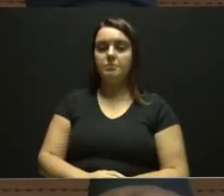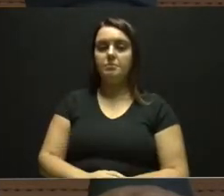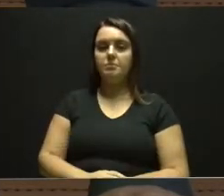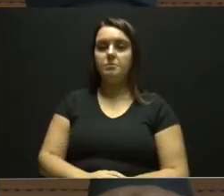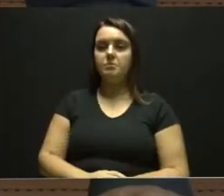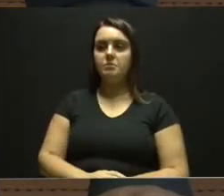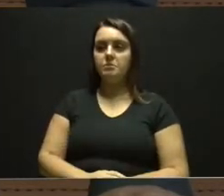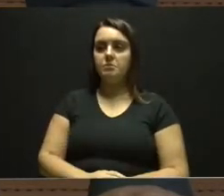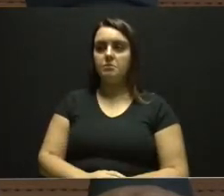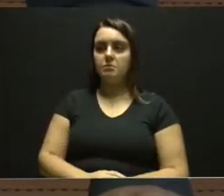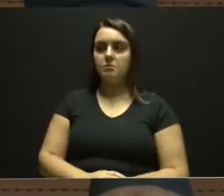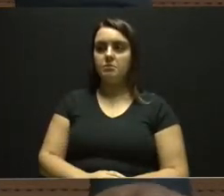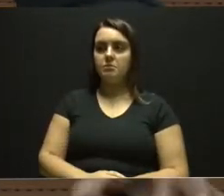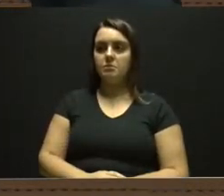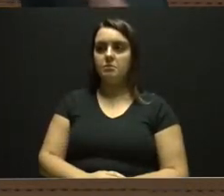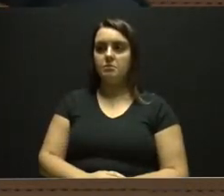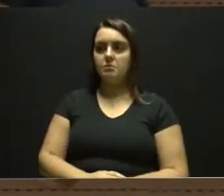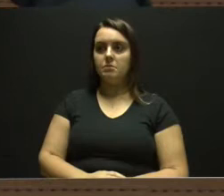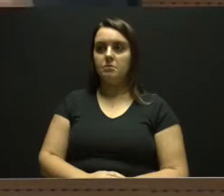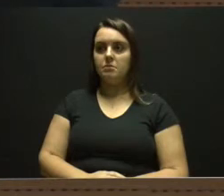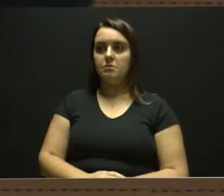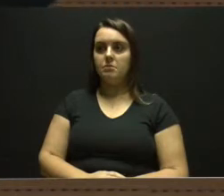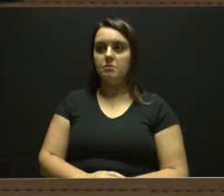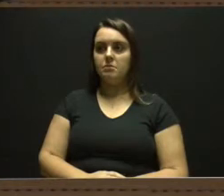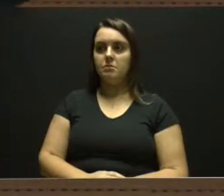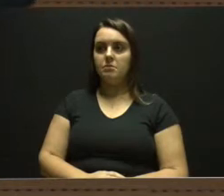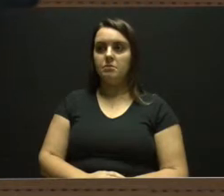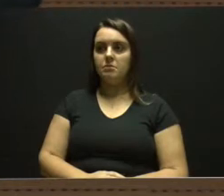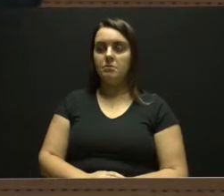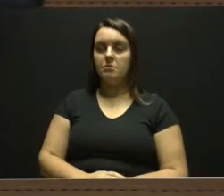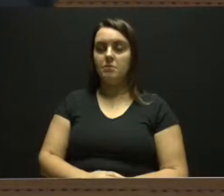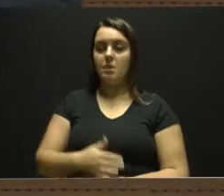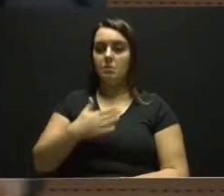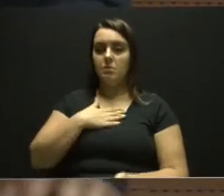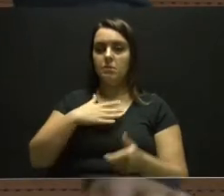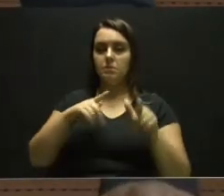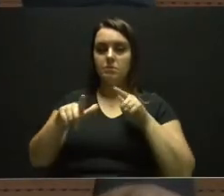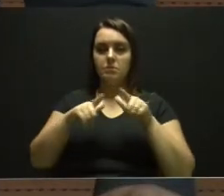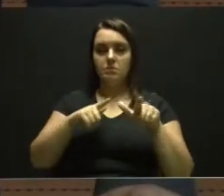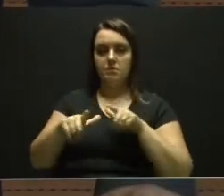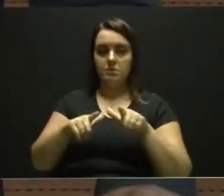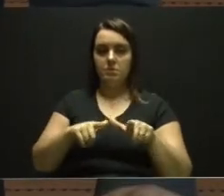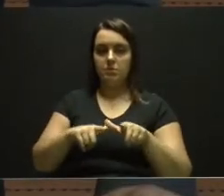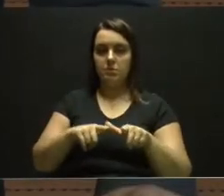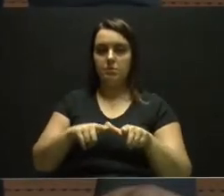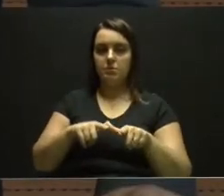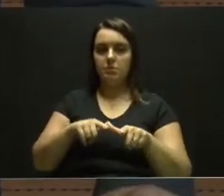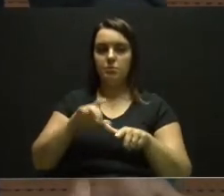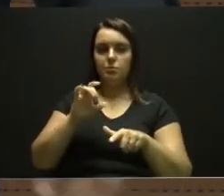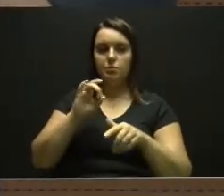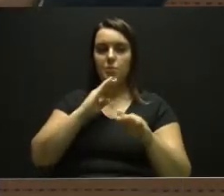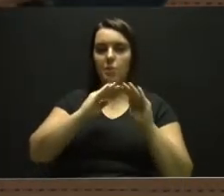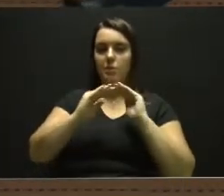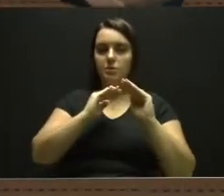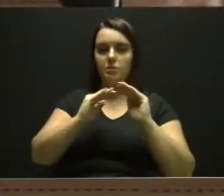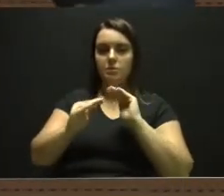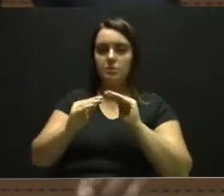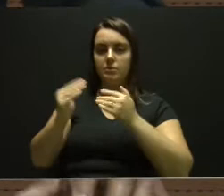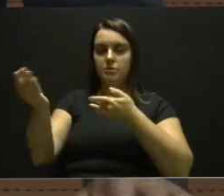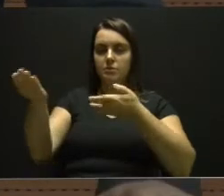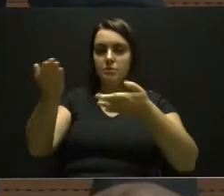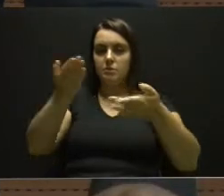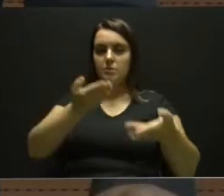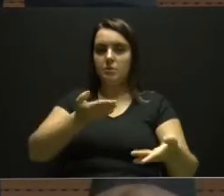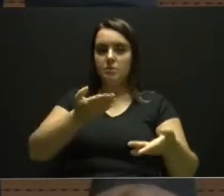eu não faço o meu trabalho como karatê para ser reconhecido o reconhecimento ele vem automático através de pessoas que vão te